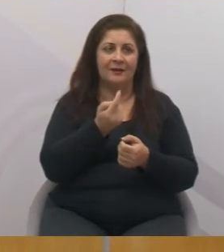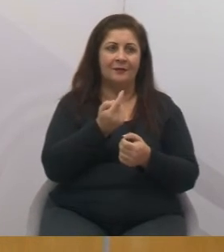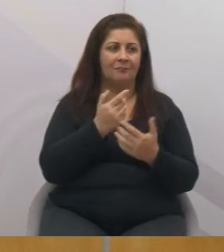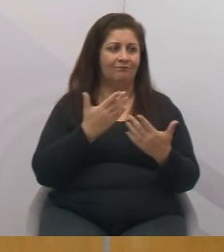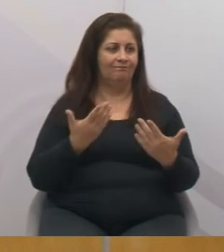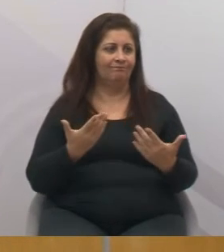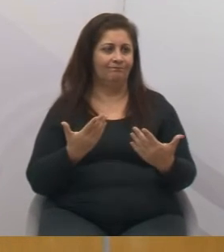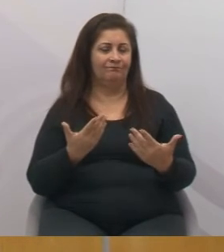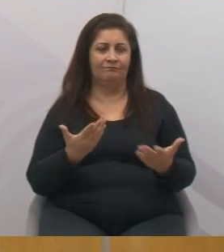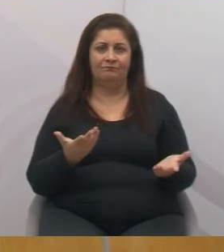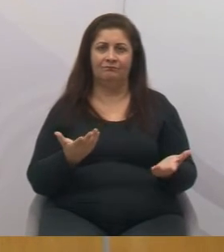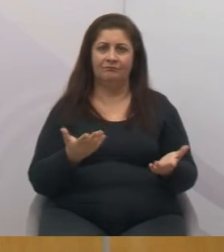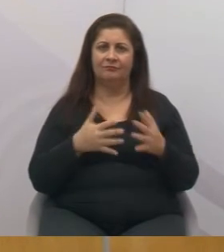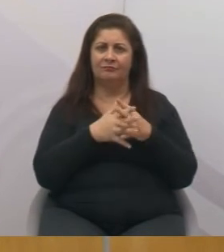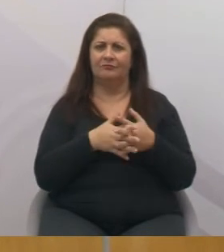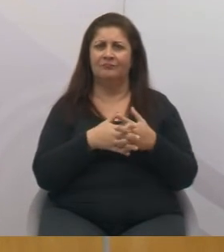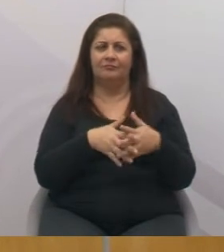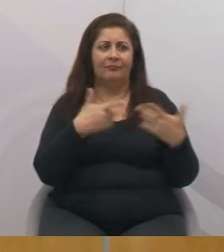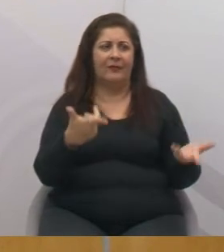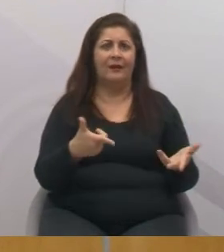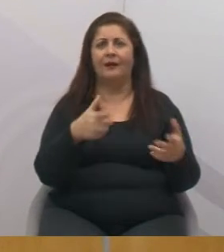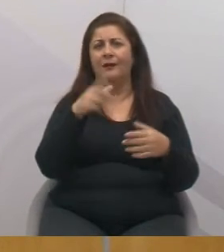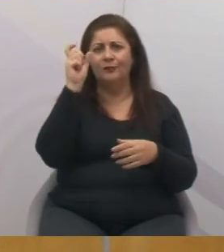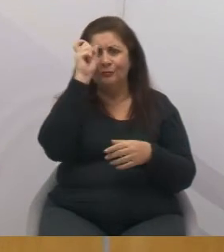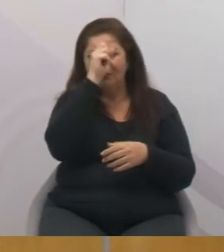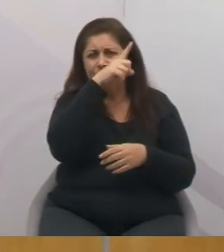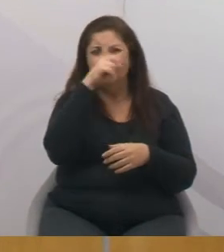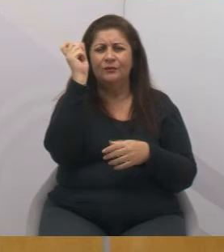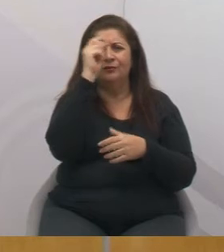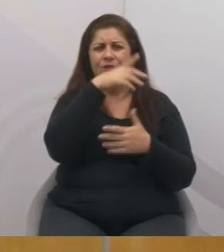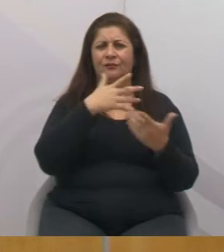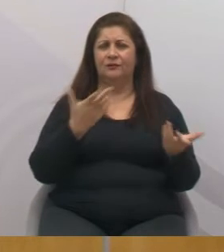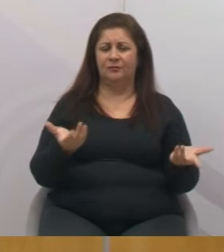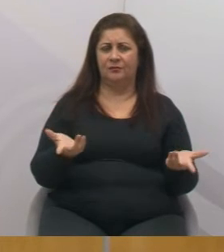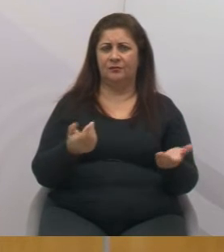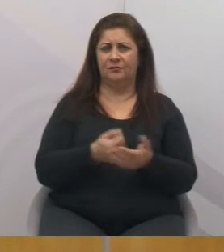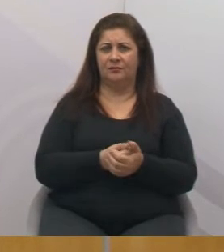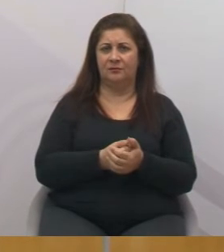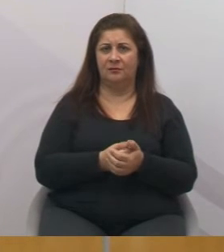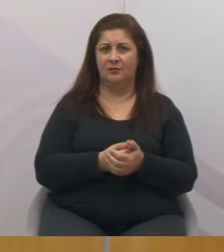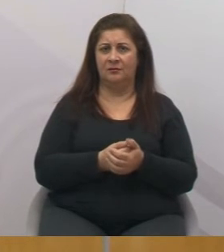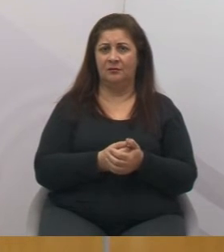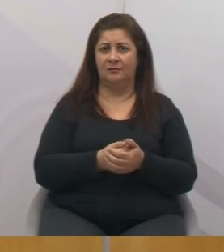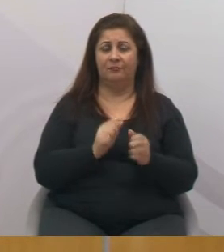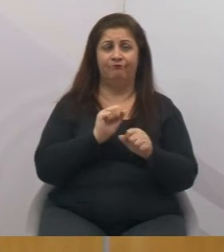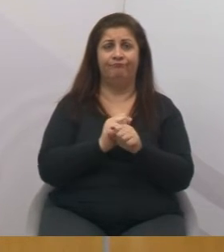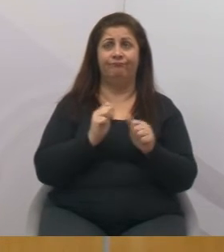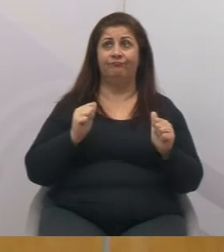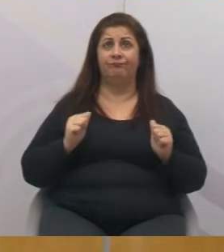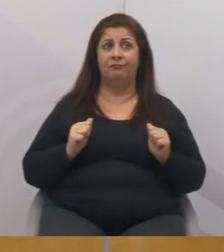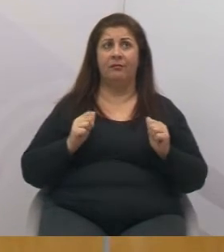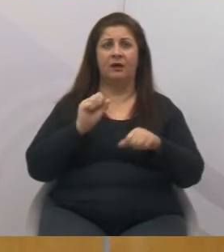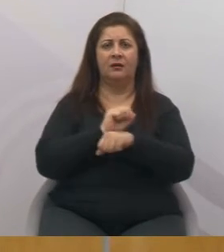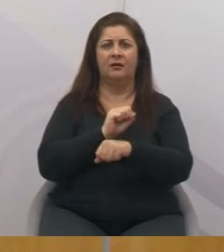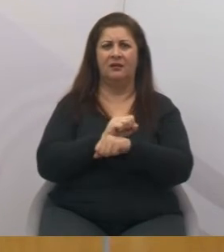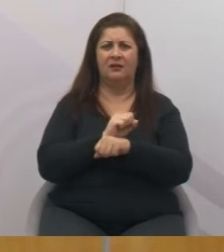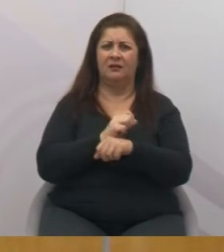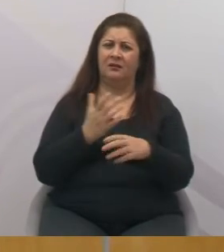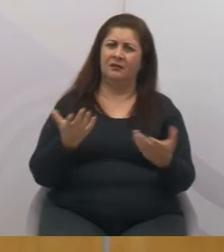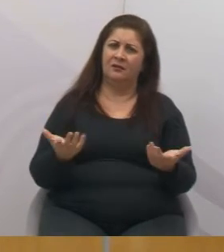de e não gerarão emprego e renda porque estão paradas nesse quesito da licença